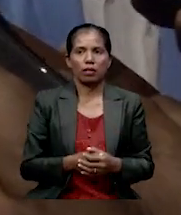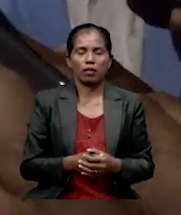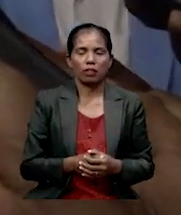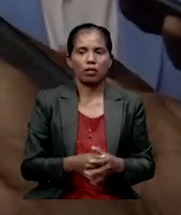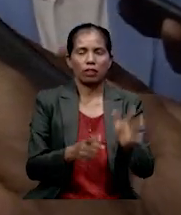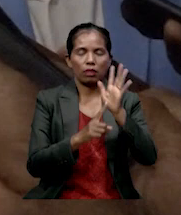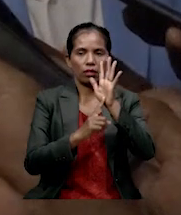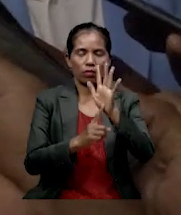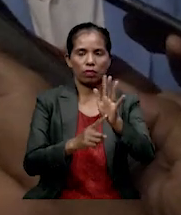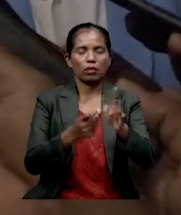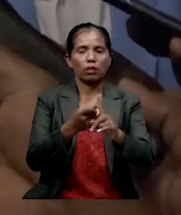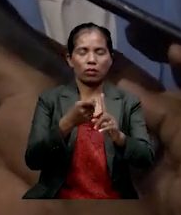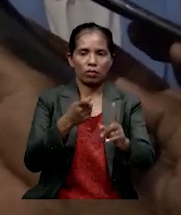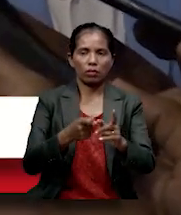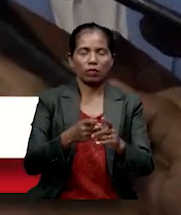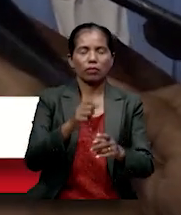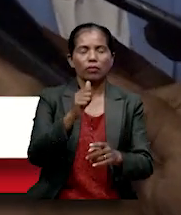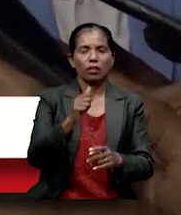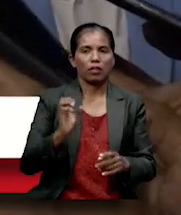anúncio ainda que é nesse embaixador